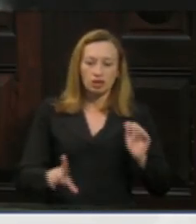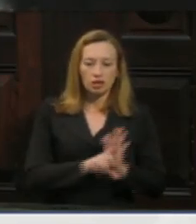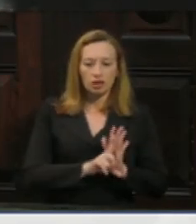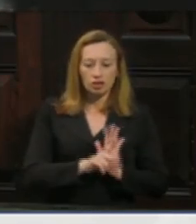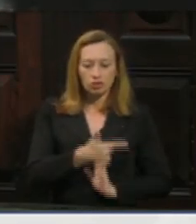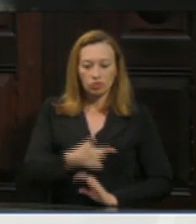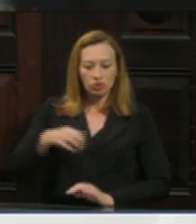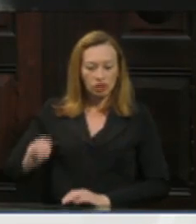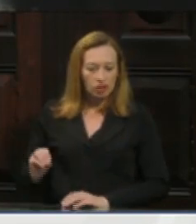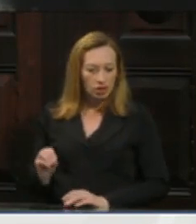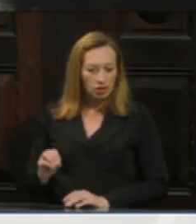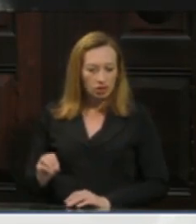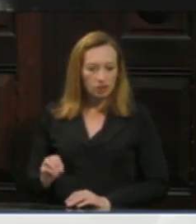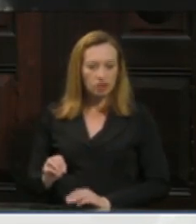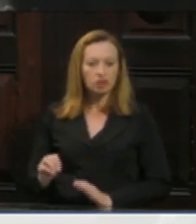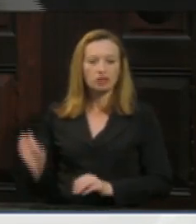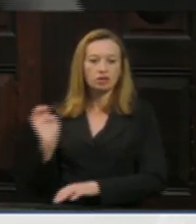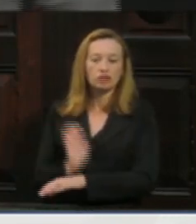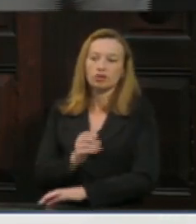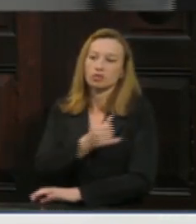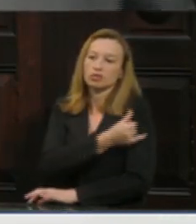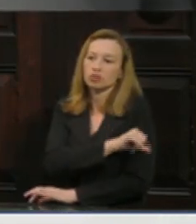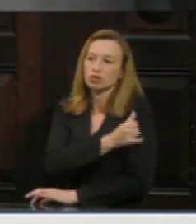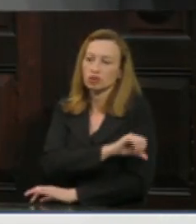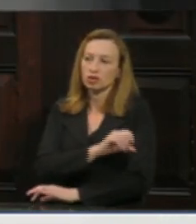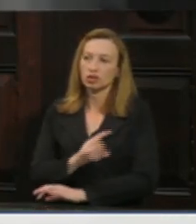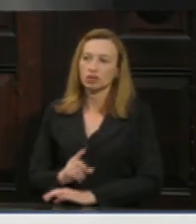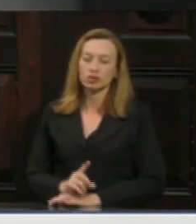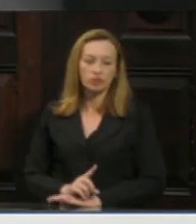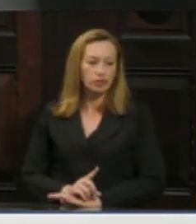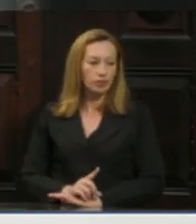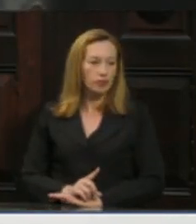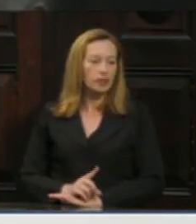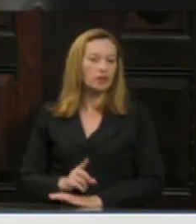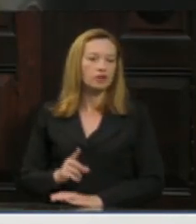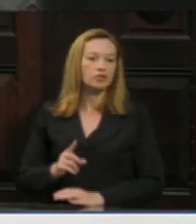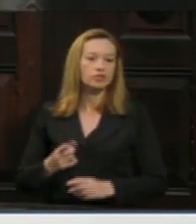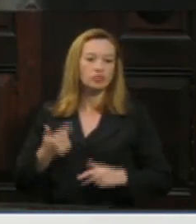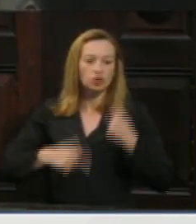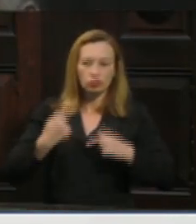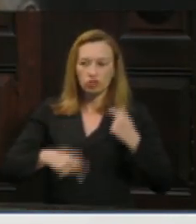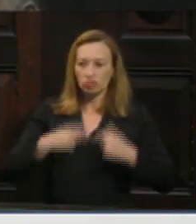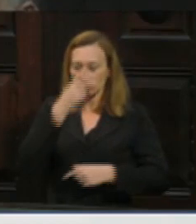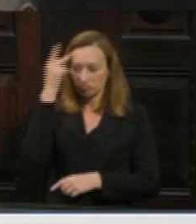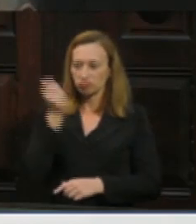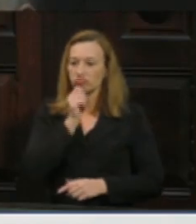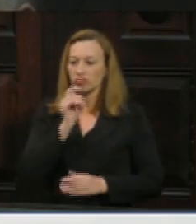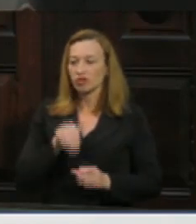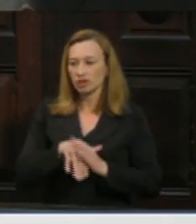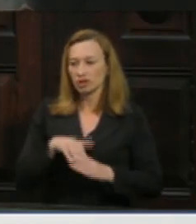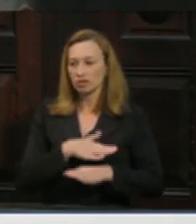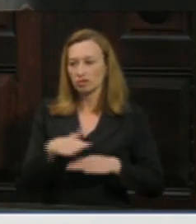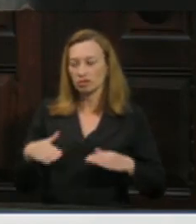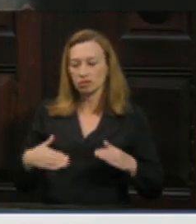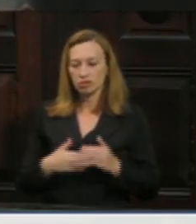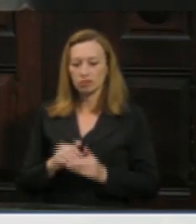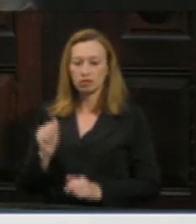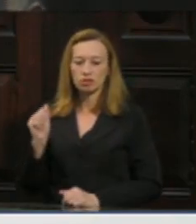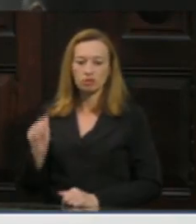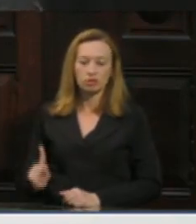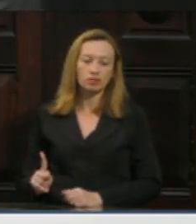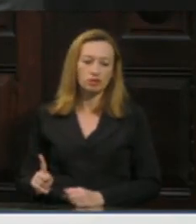3352 de 2017, de autoria do deputado Silas Bento, que altera a lei 5.645 de 6 de janeiro de 2010, instituindo no âmbito do Estado do Rio de Janeiro o Dia